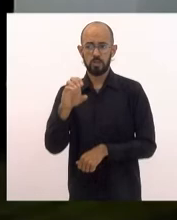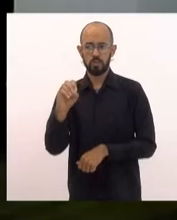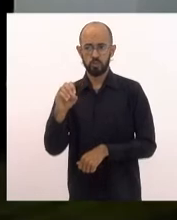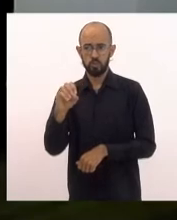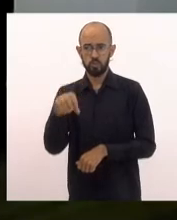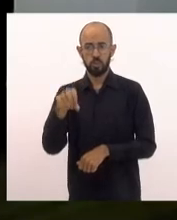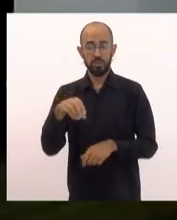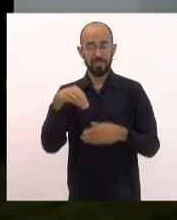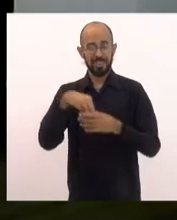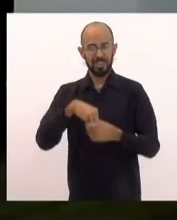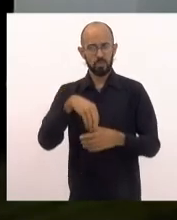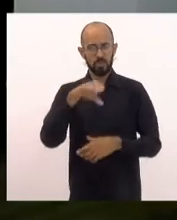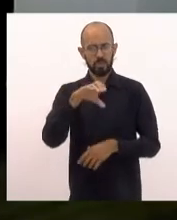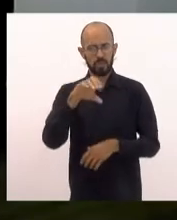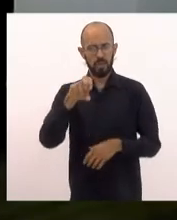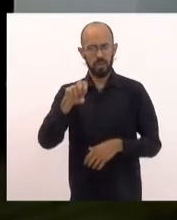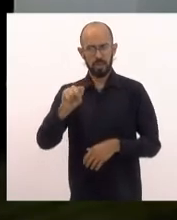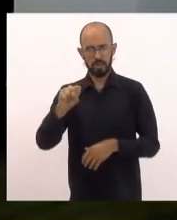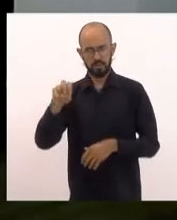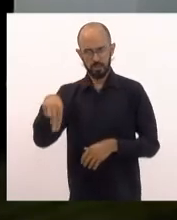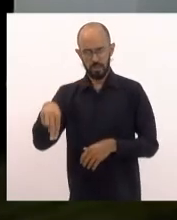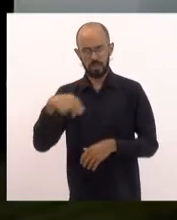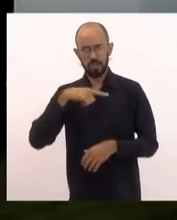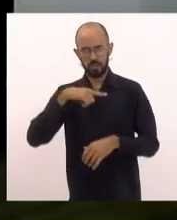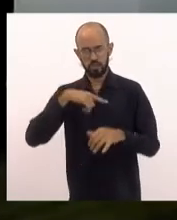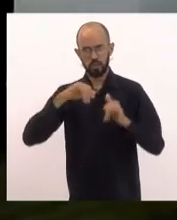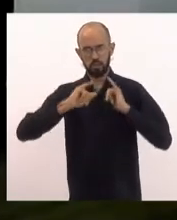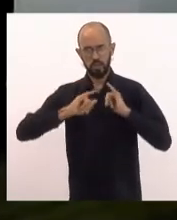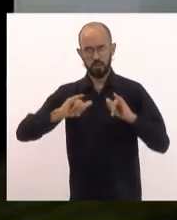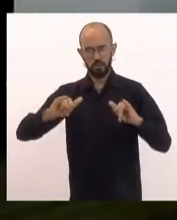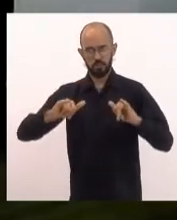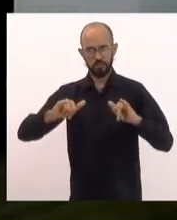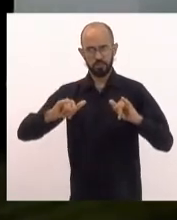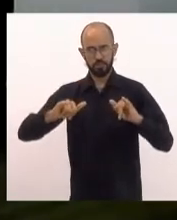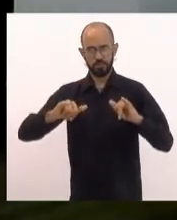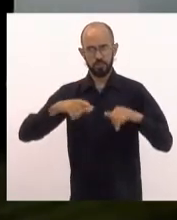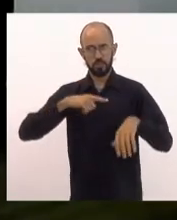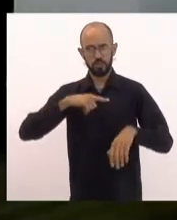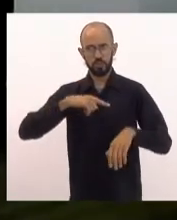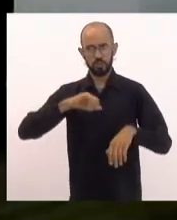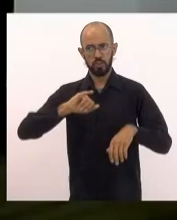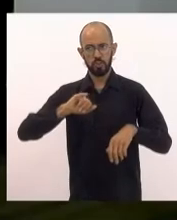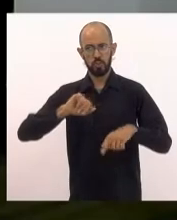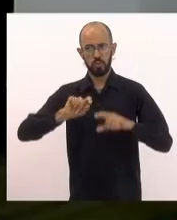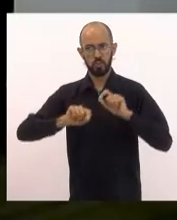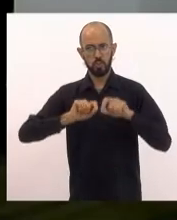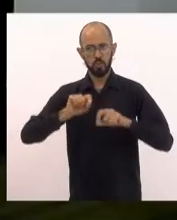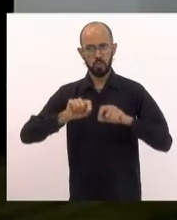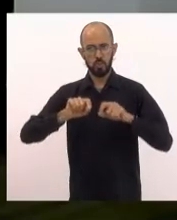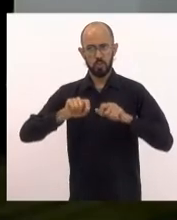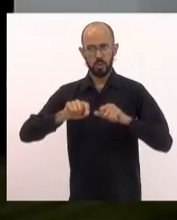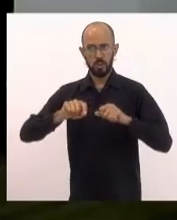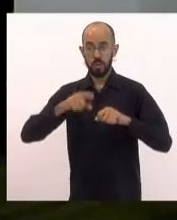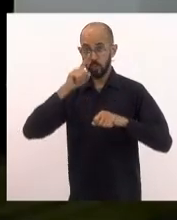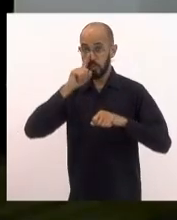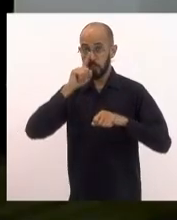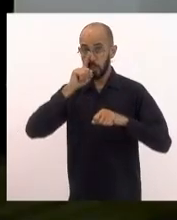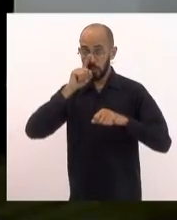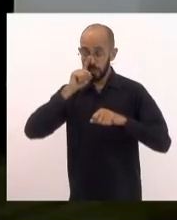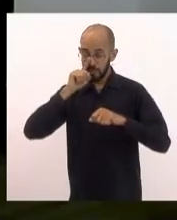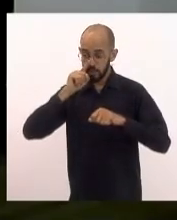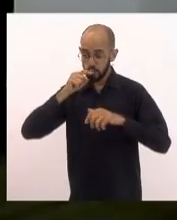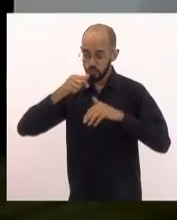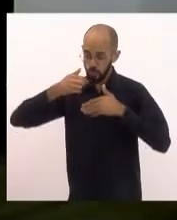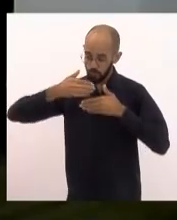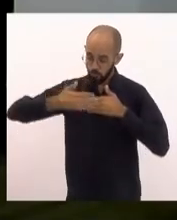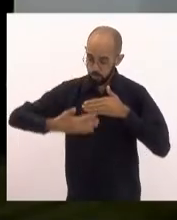CSN, onde havia noticiado que havia possibilidade da escória adentrar o Rio Paraíba do Sul adentro.